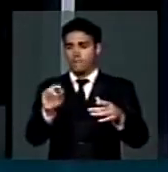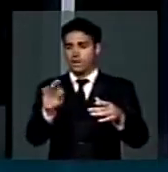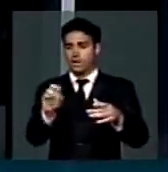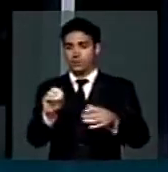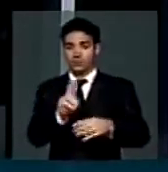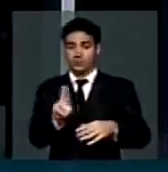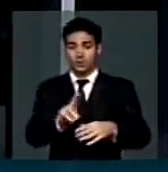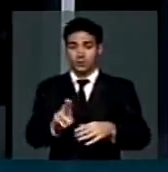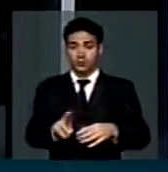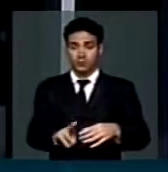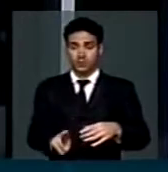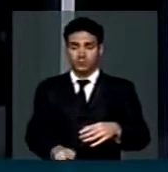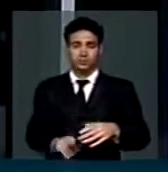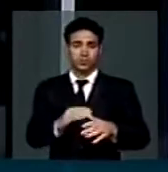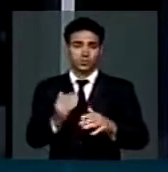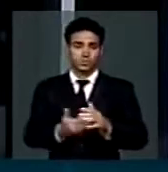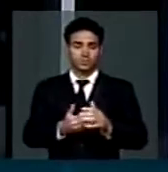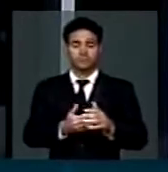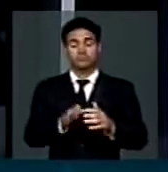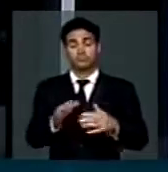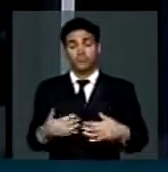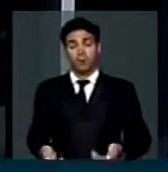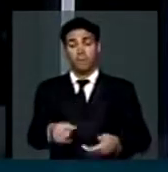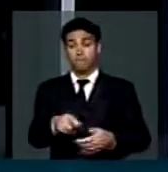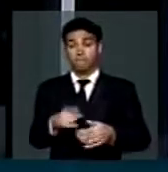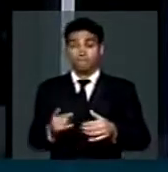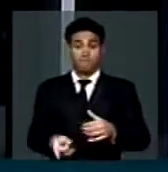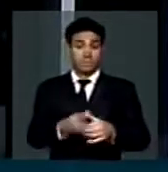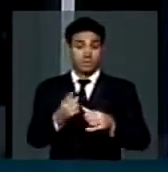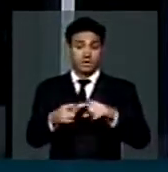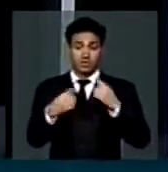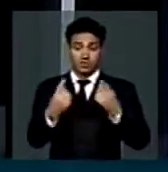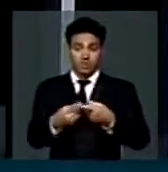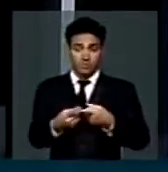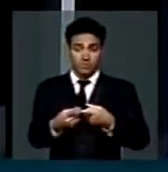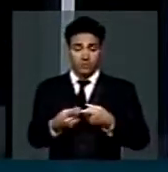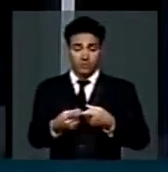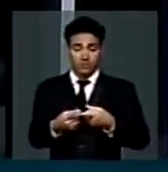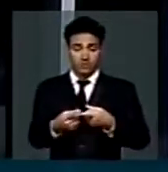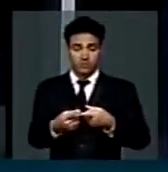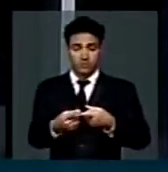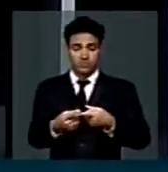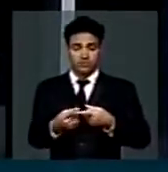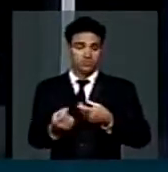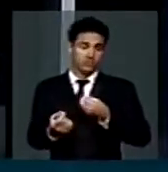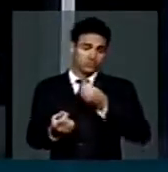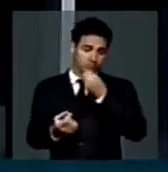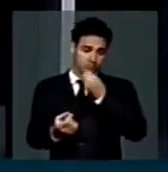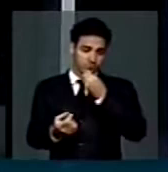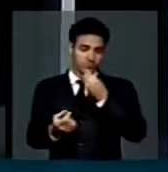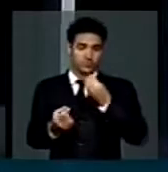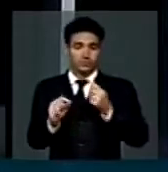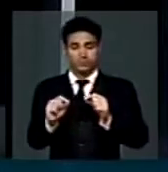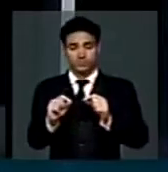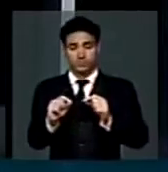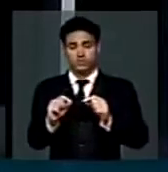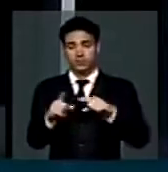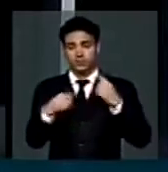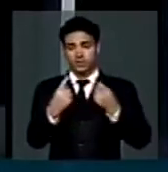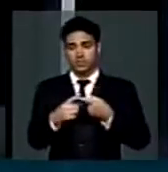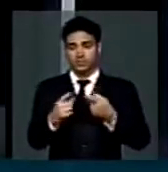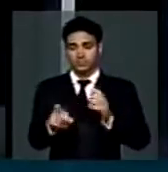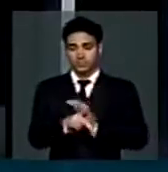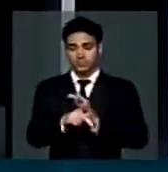nominal. E essa primeira sessão, que deveria ser, não é, uma sessão do Congresso